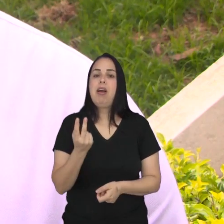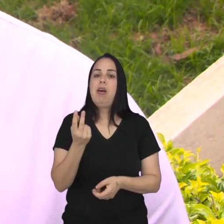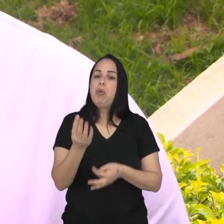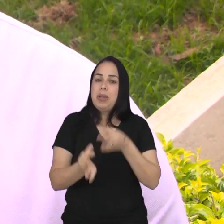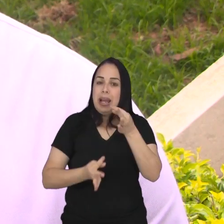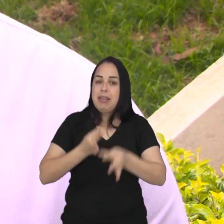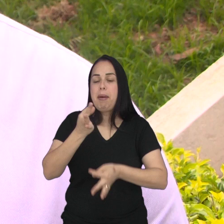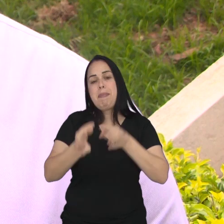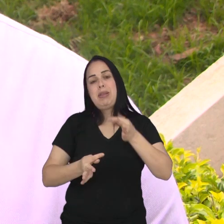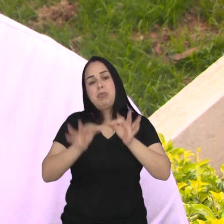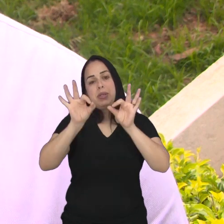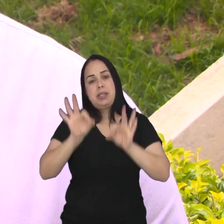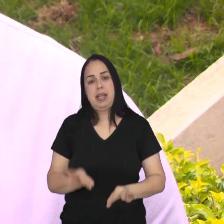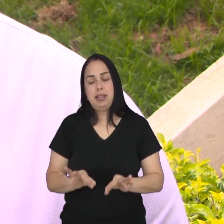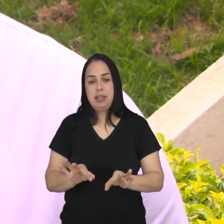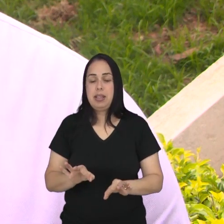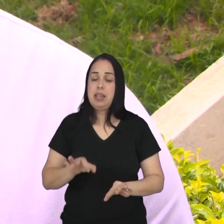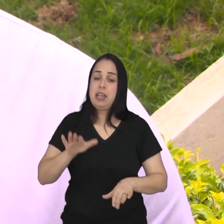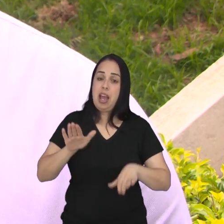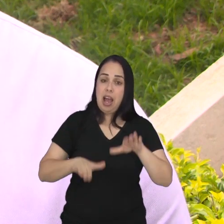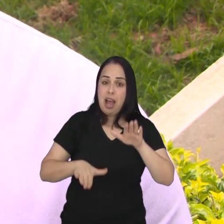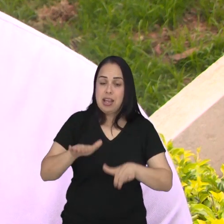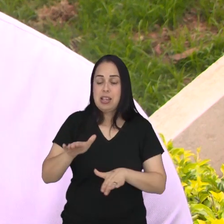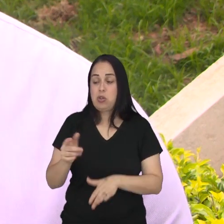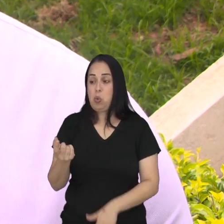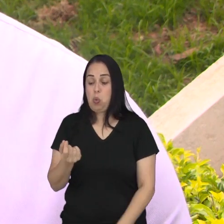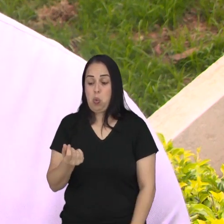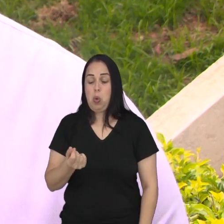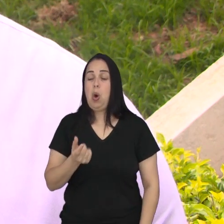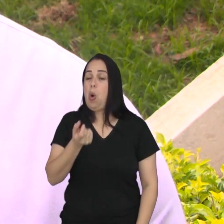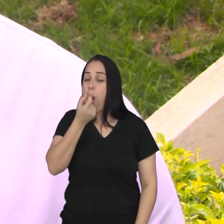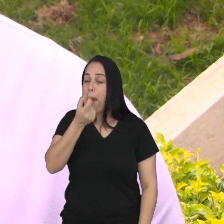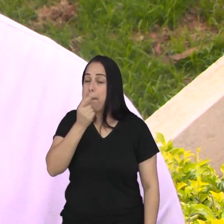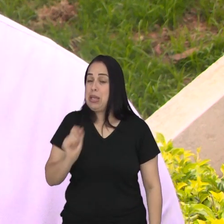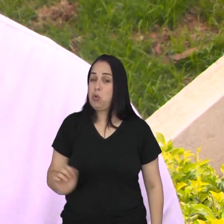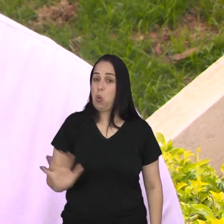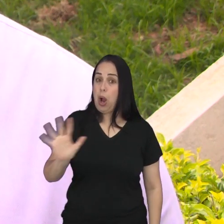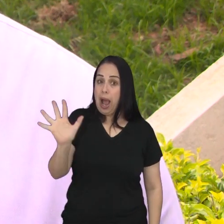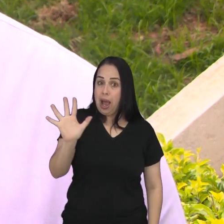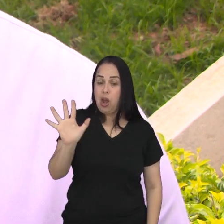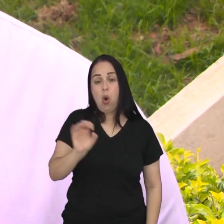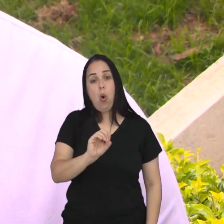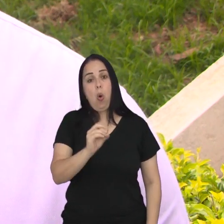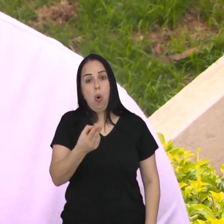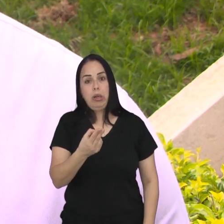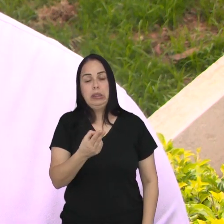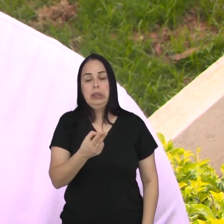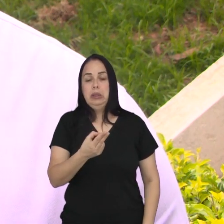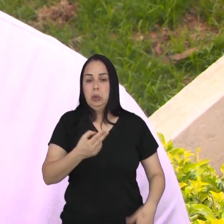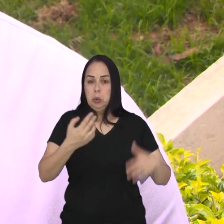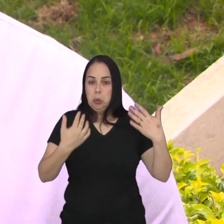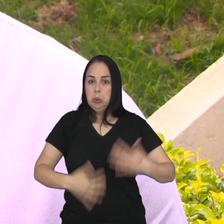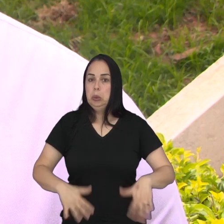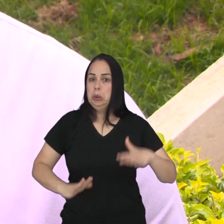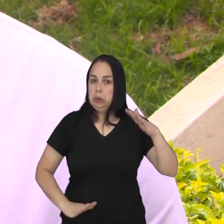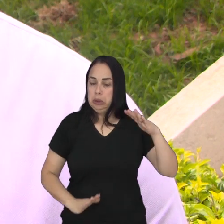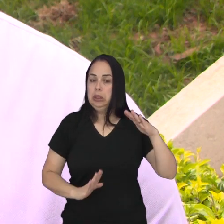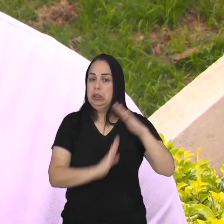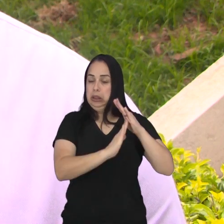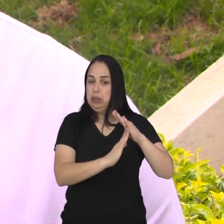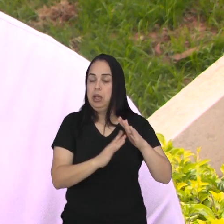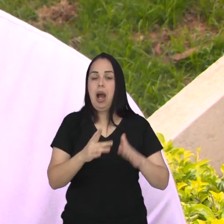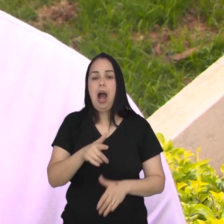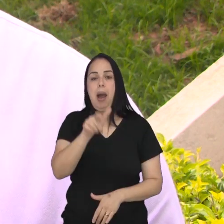tratamento farmacoterapêutico para esse paciente. E muitas vezes, por conta do preço excessivo ou por preço abusivo de um